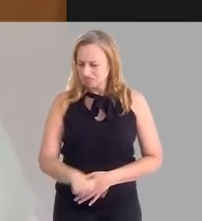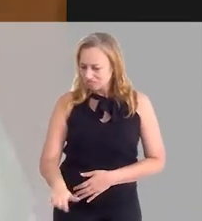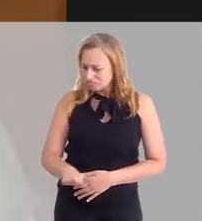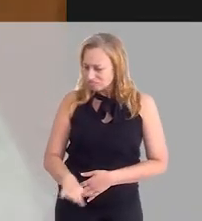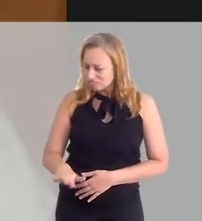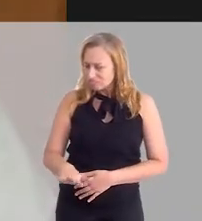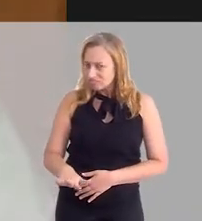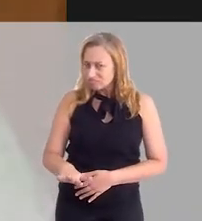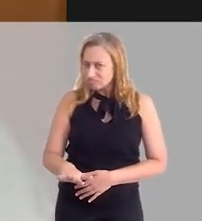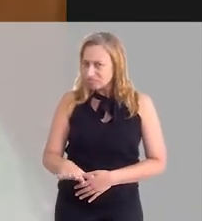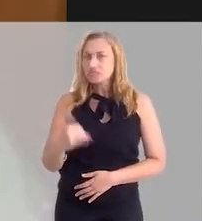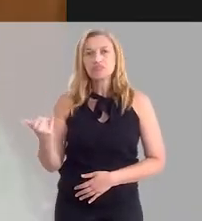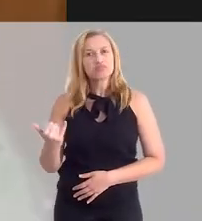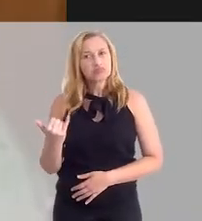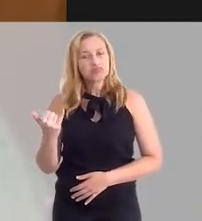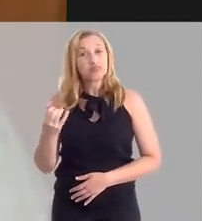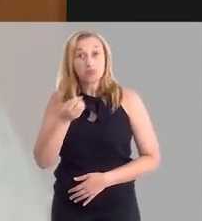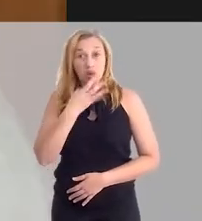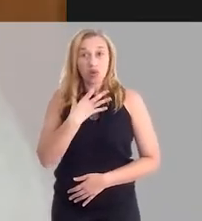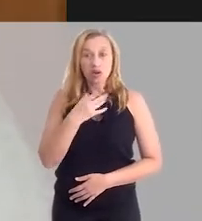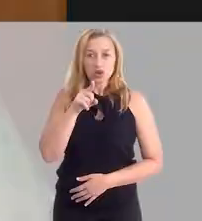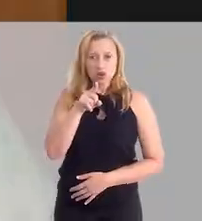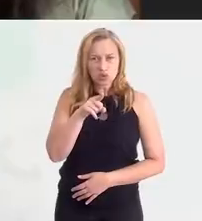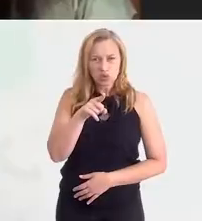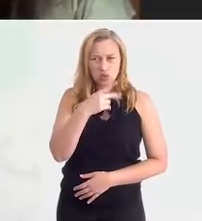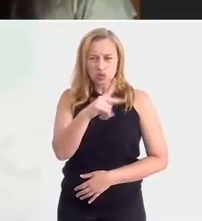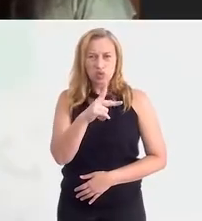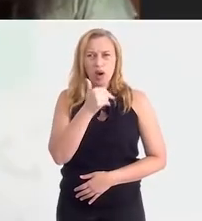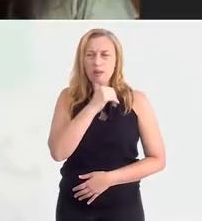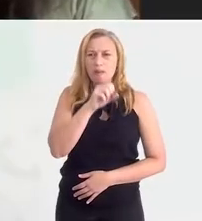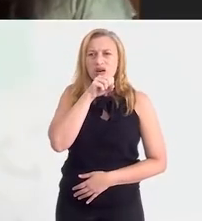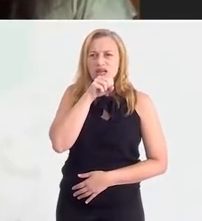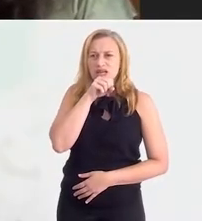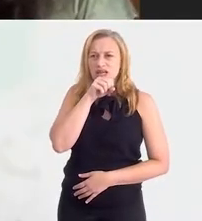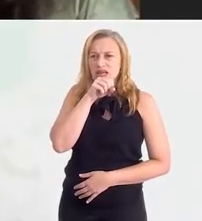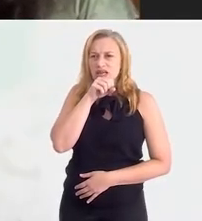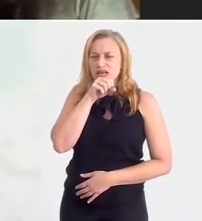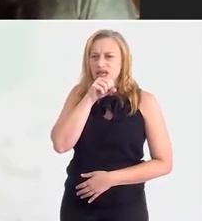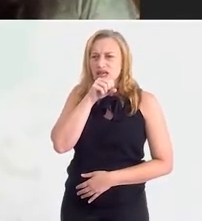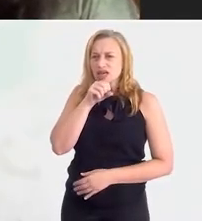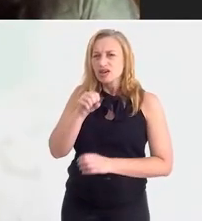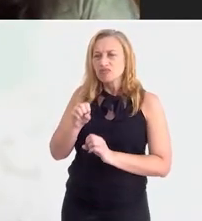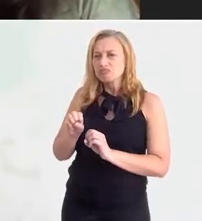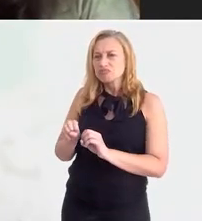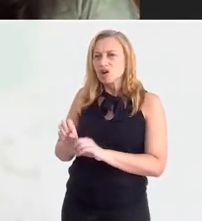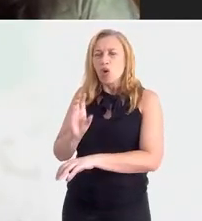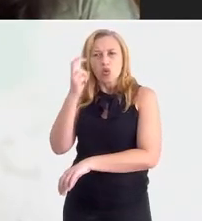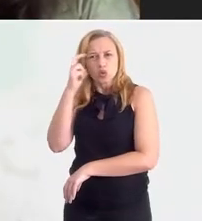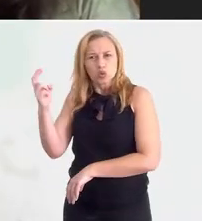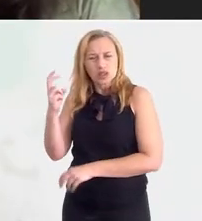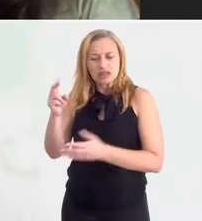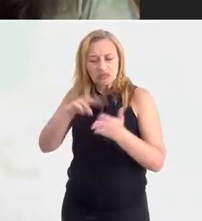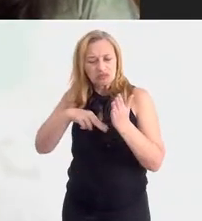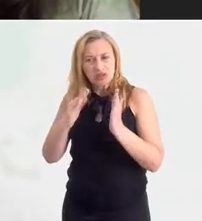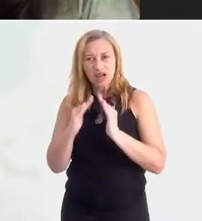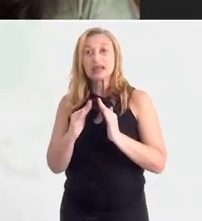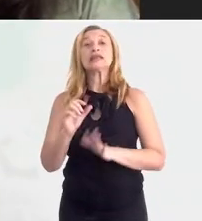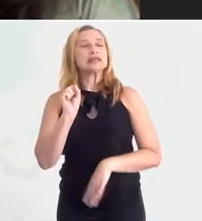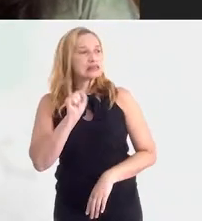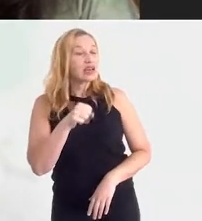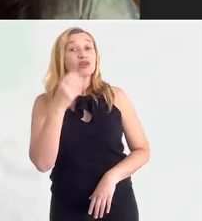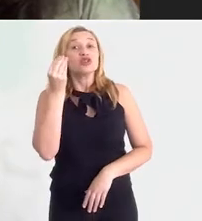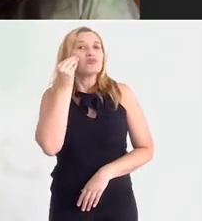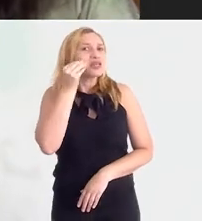muito rica. Sua mãe fazia clubes de leitura em casa? Isso foi uma experiência